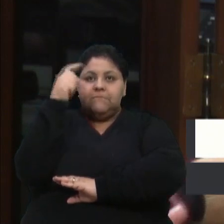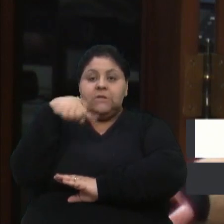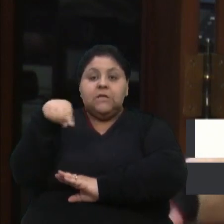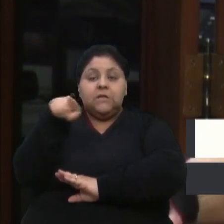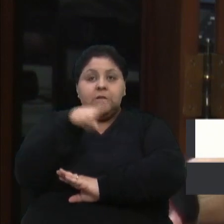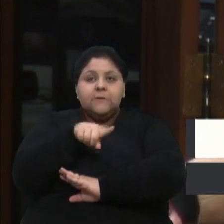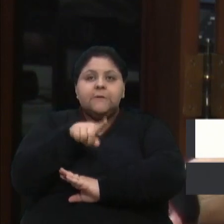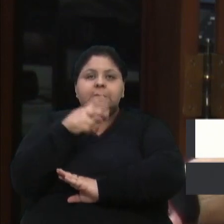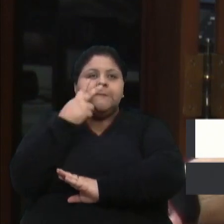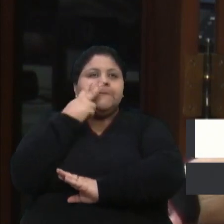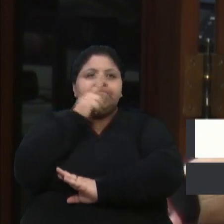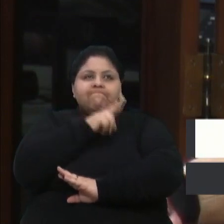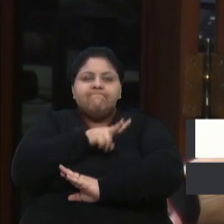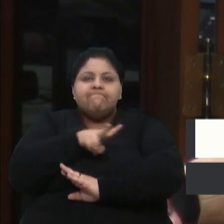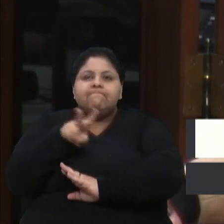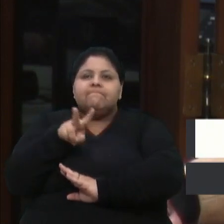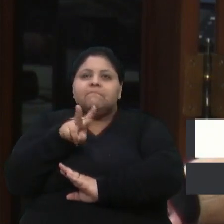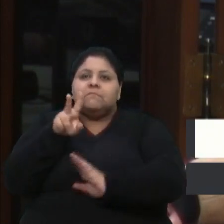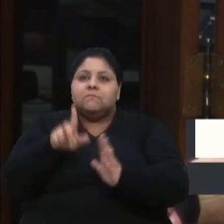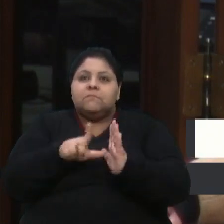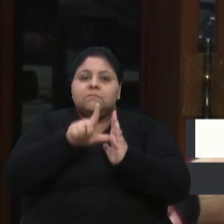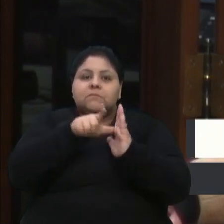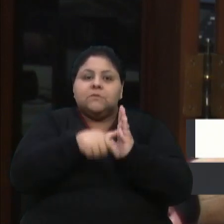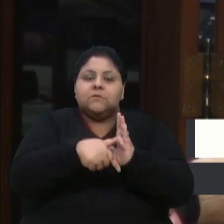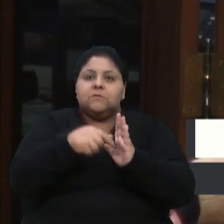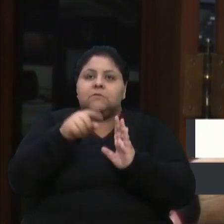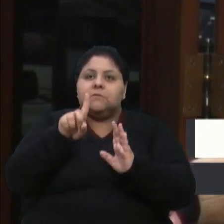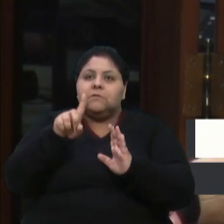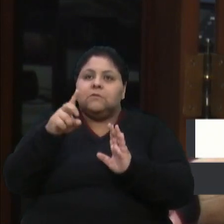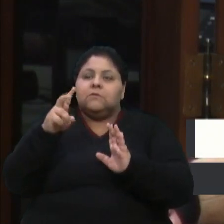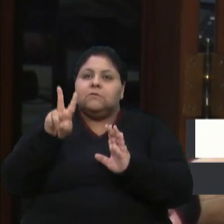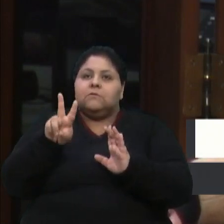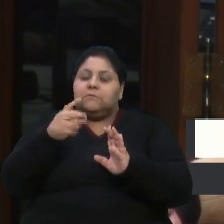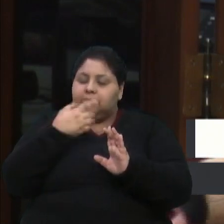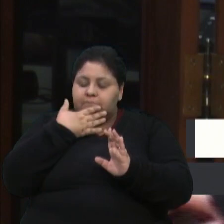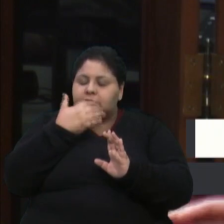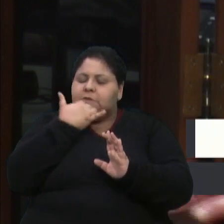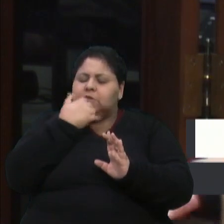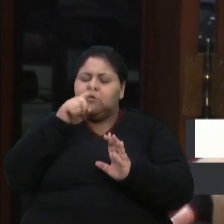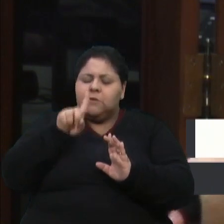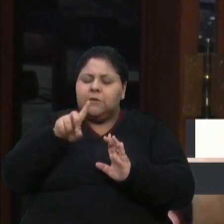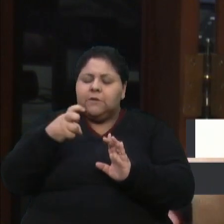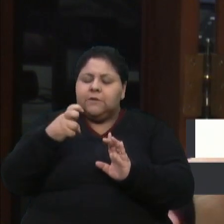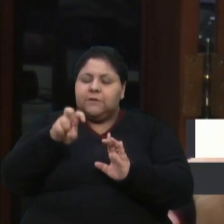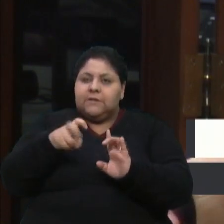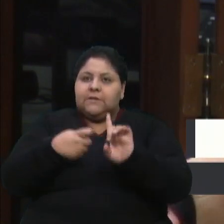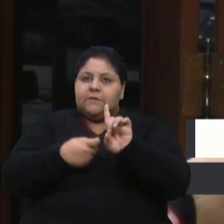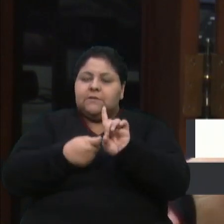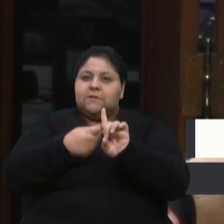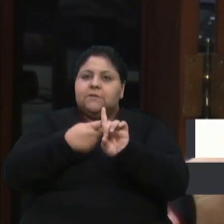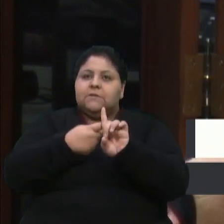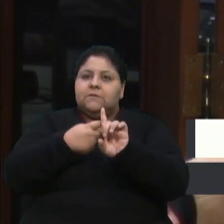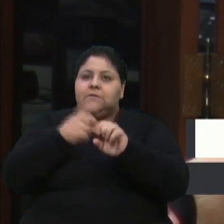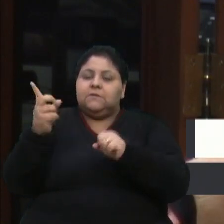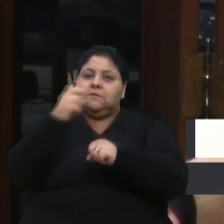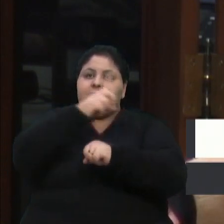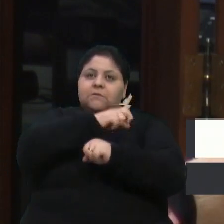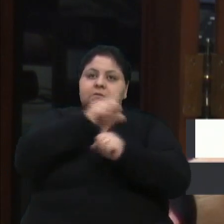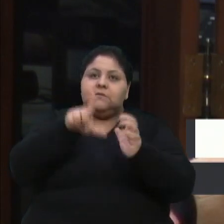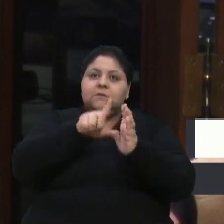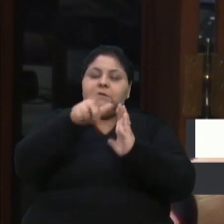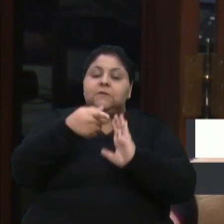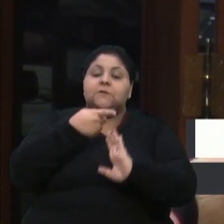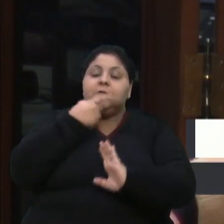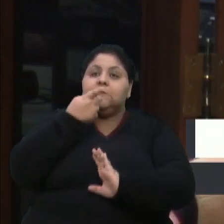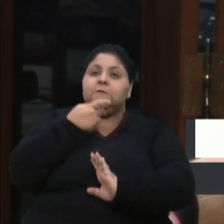gente vê que, após 15 dias do depoimento do ex-diretor Alessandro